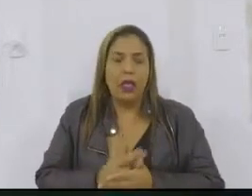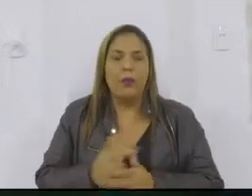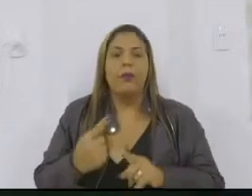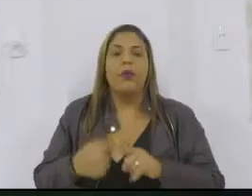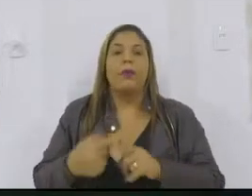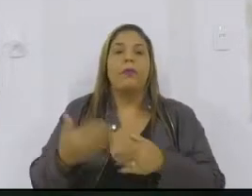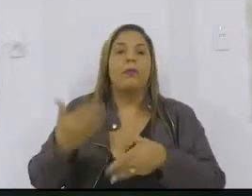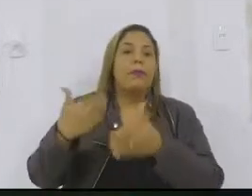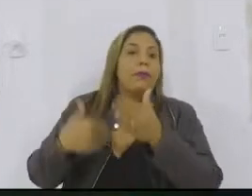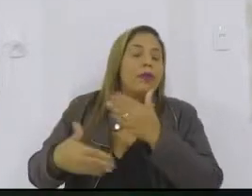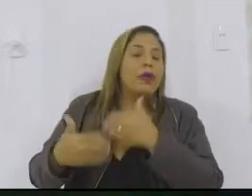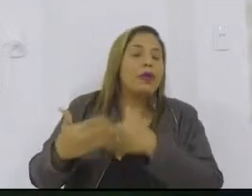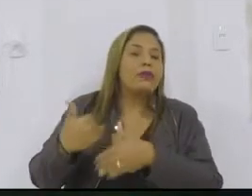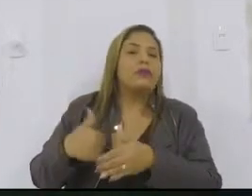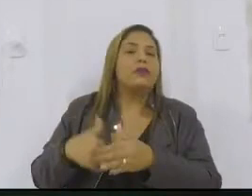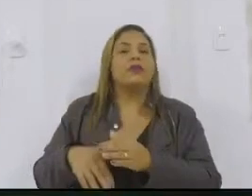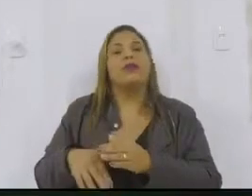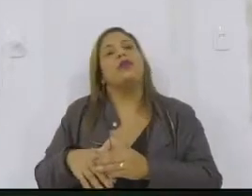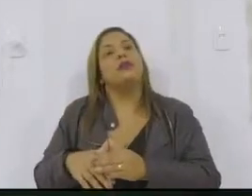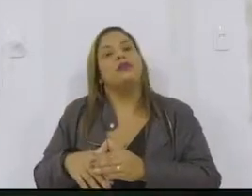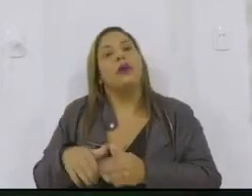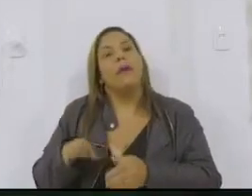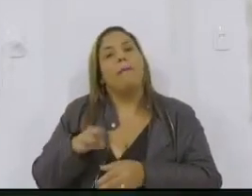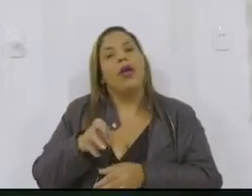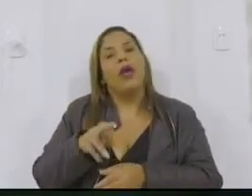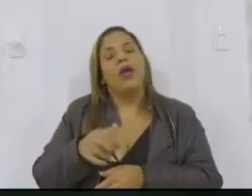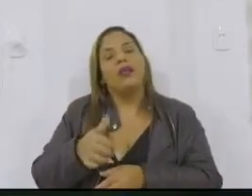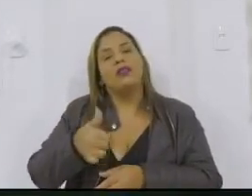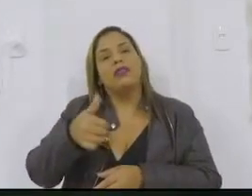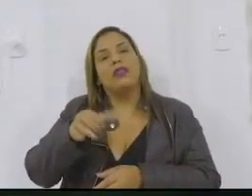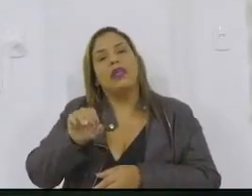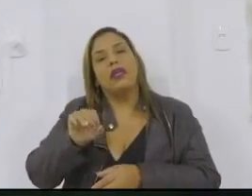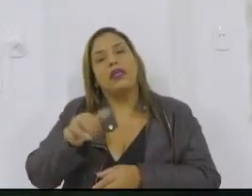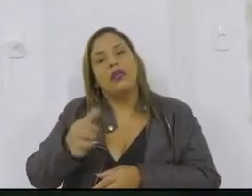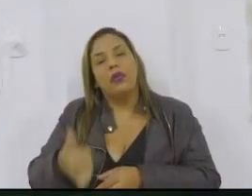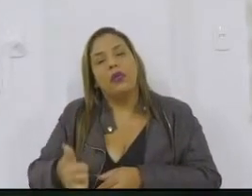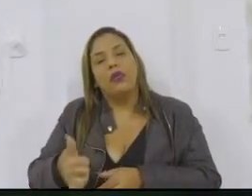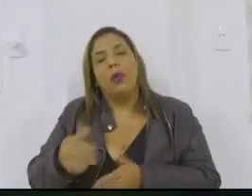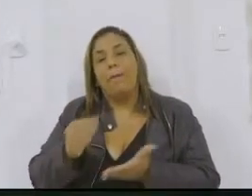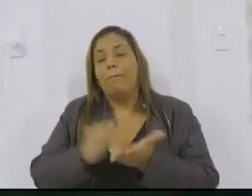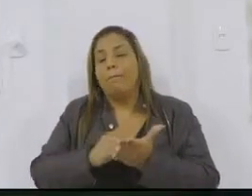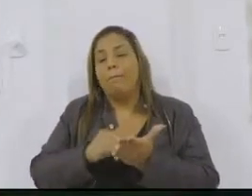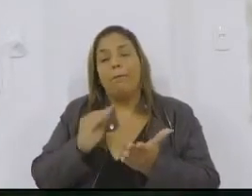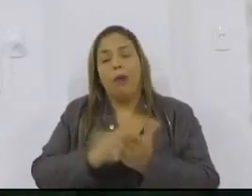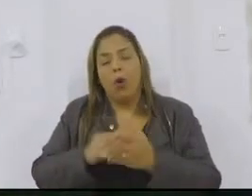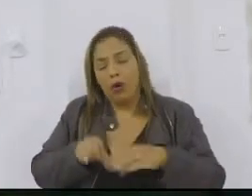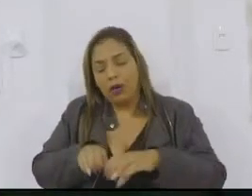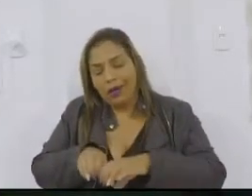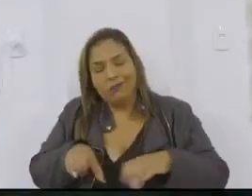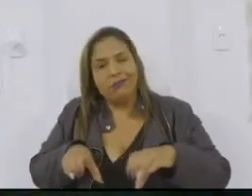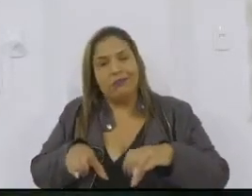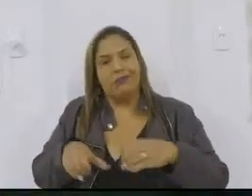foi colocada a manilha da BR-101, ali colocaram a manilha, poucas manilhas, onde que quando vem a